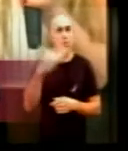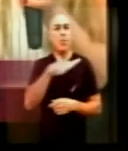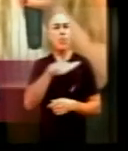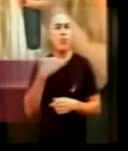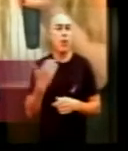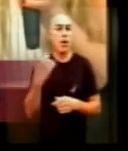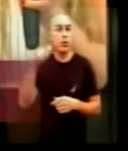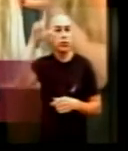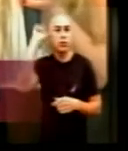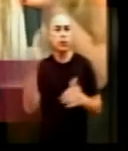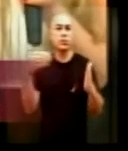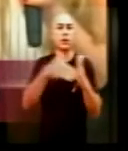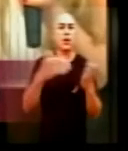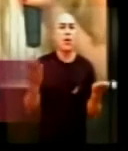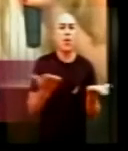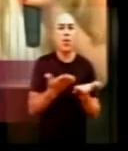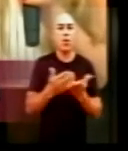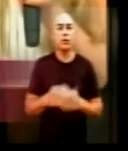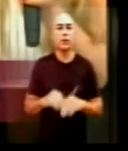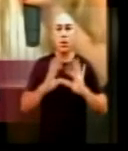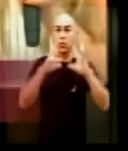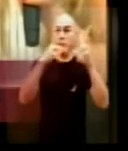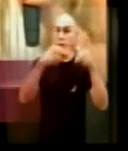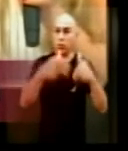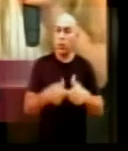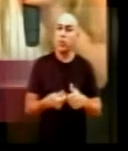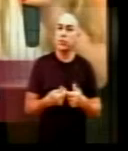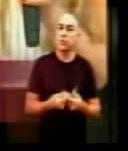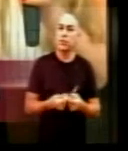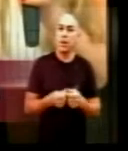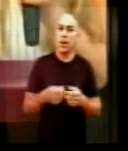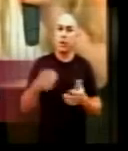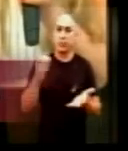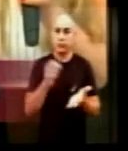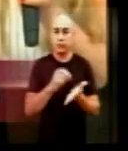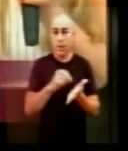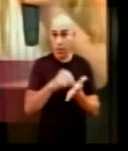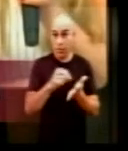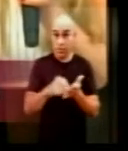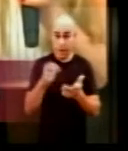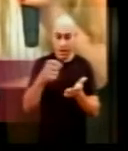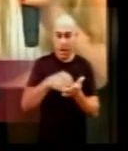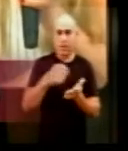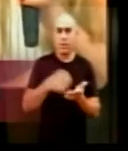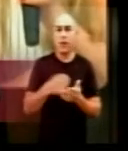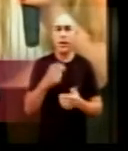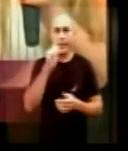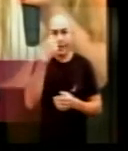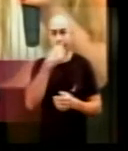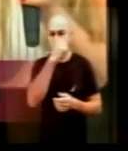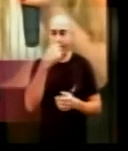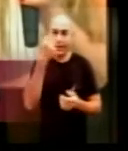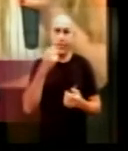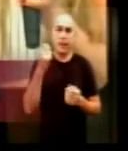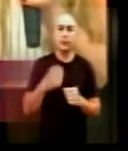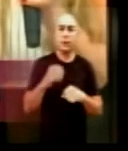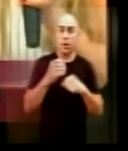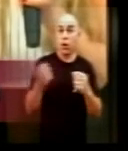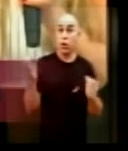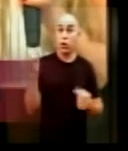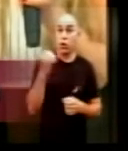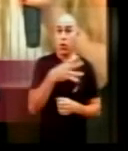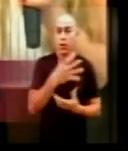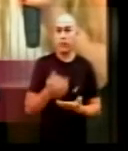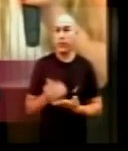nessas últimas 24 horas. Todos esses 9 foram por PCR, que é aquele exame que identifica uma infecção